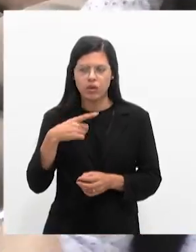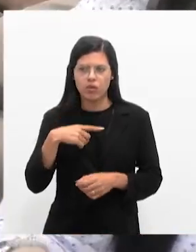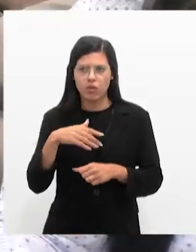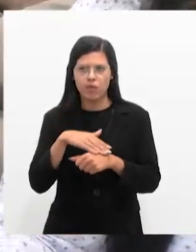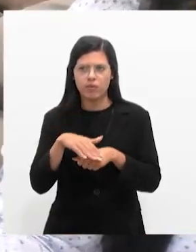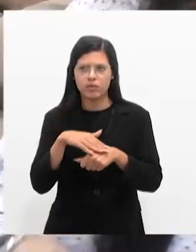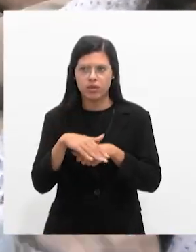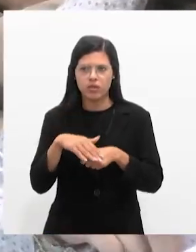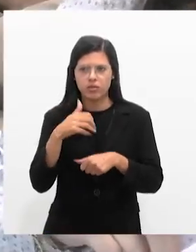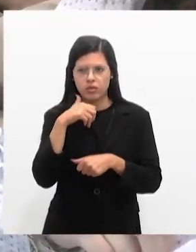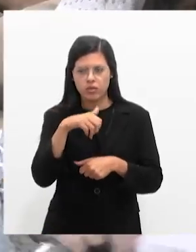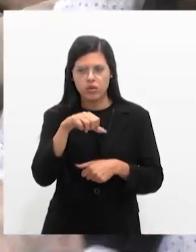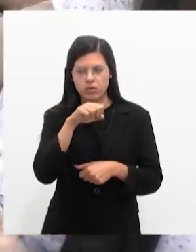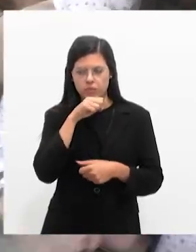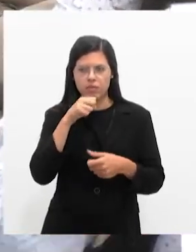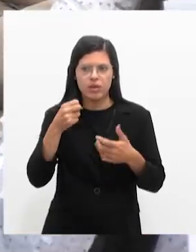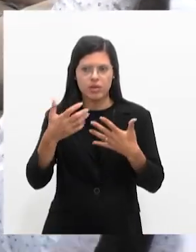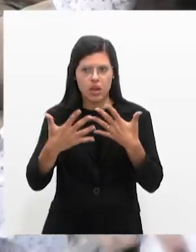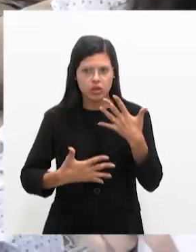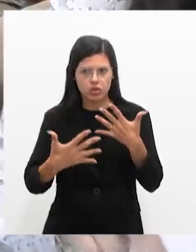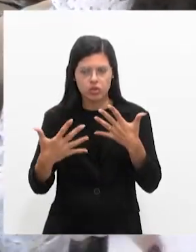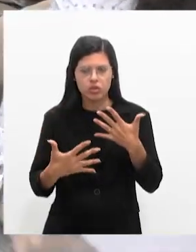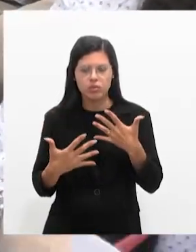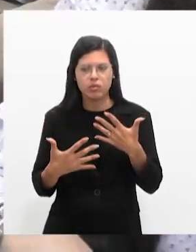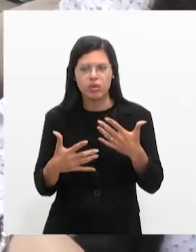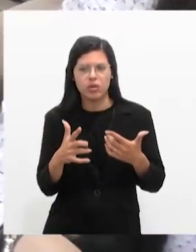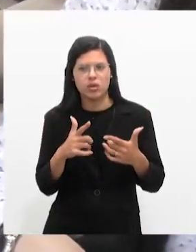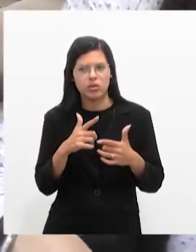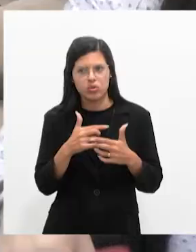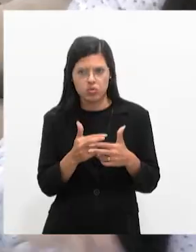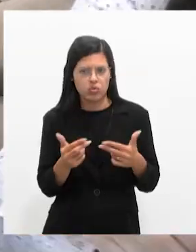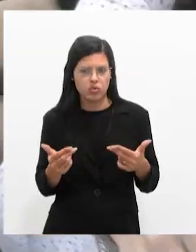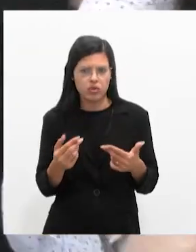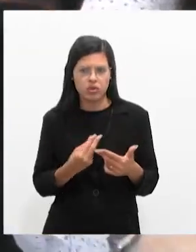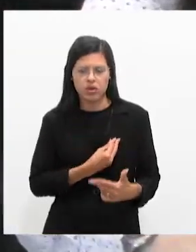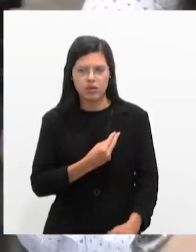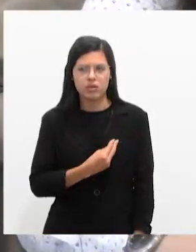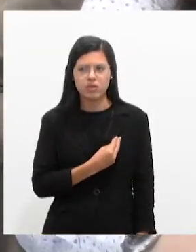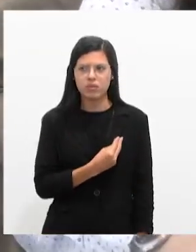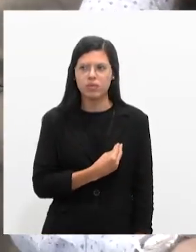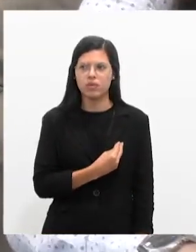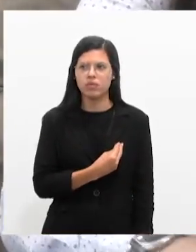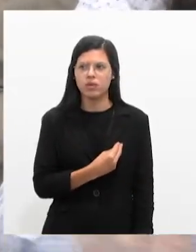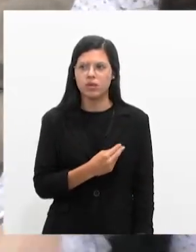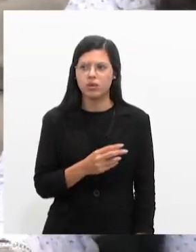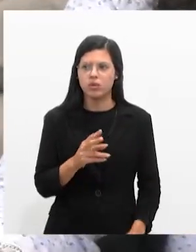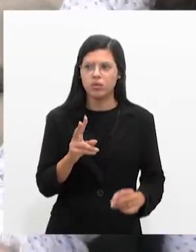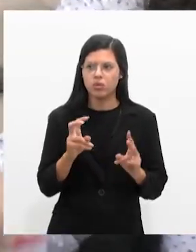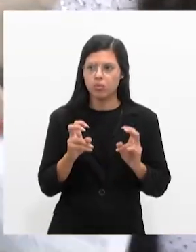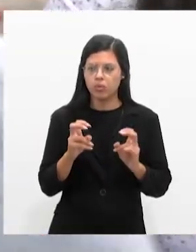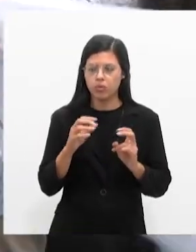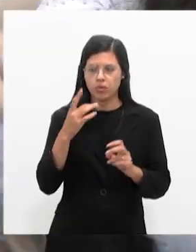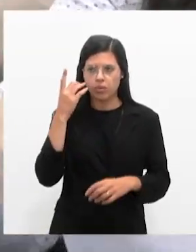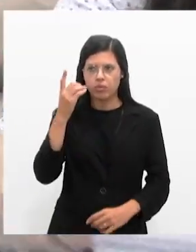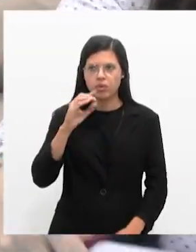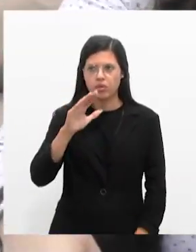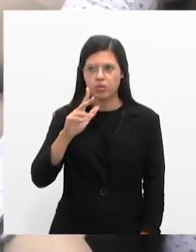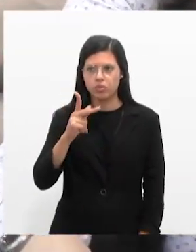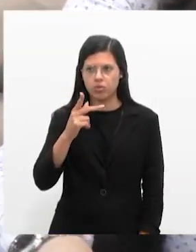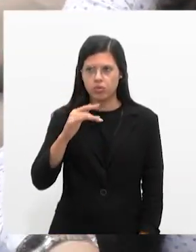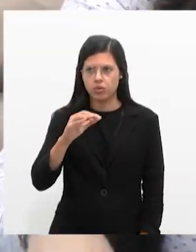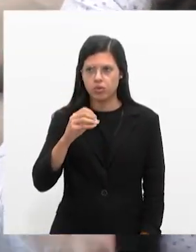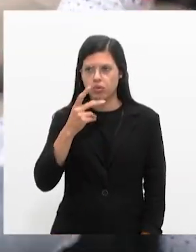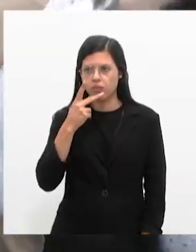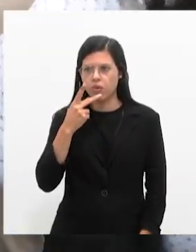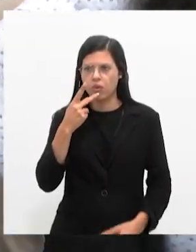muito todas as dores, as questões que elas colocam, e a despeito do que o deputado Chico Machado falou, que como pode uma